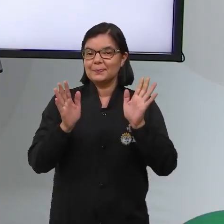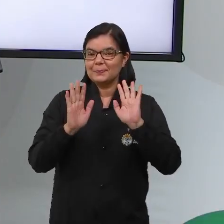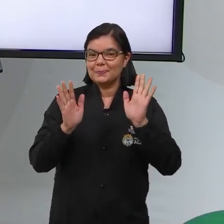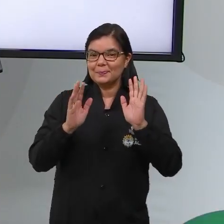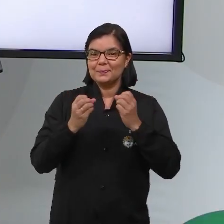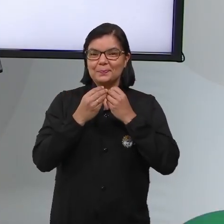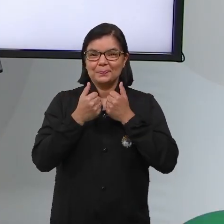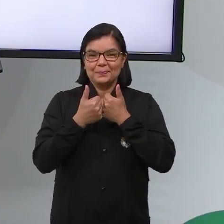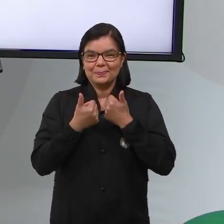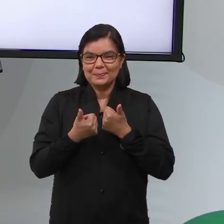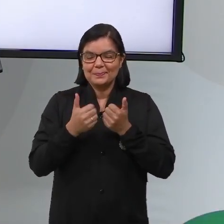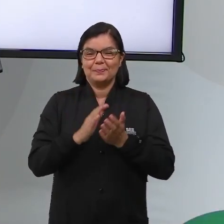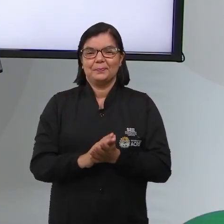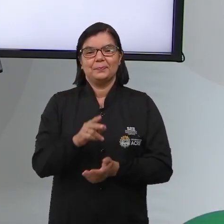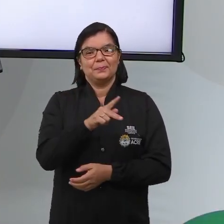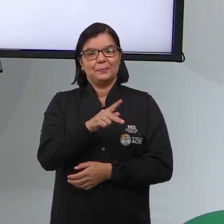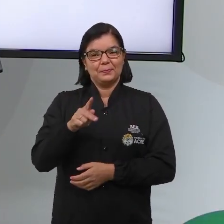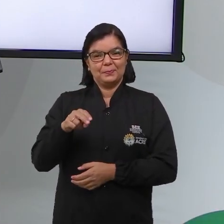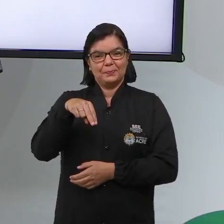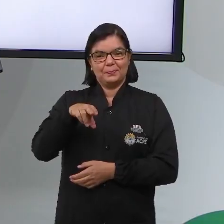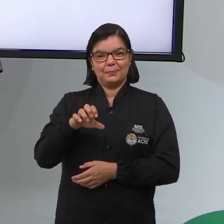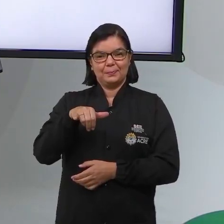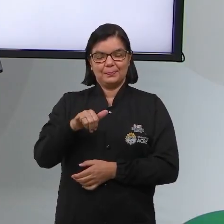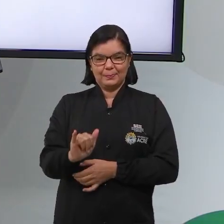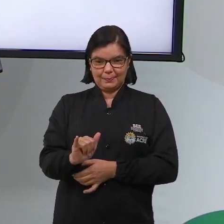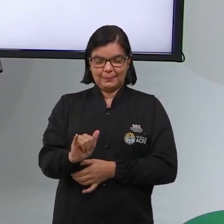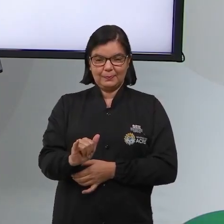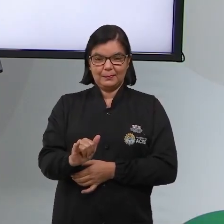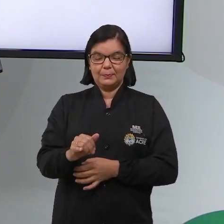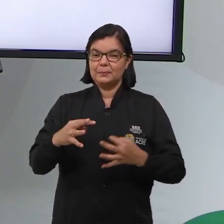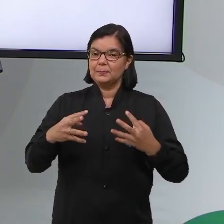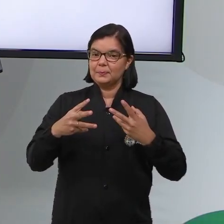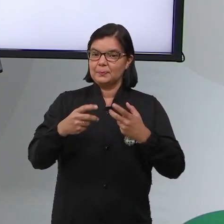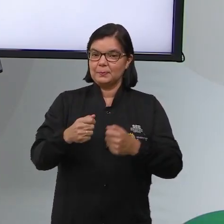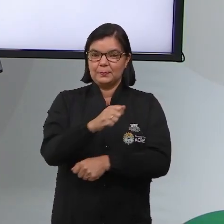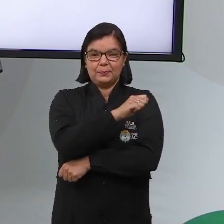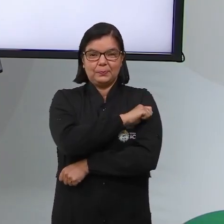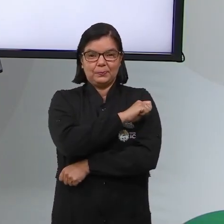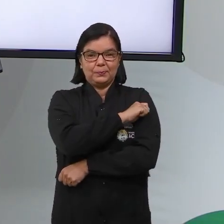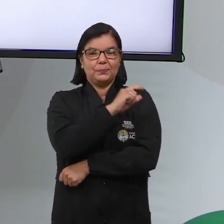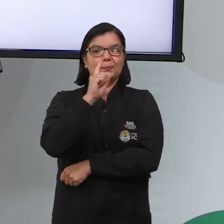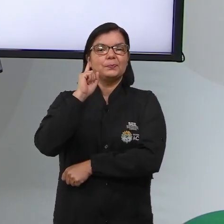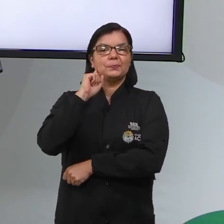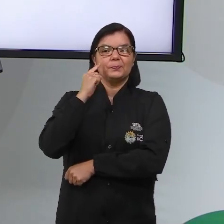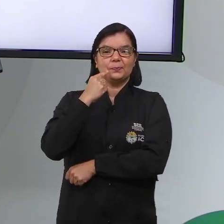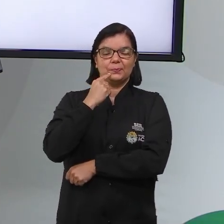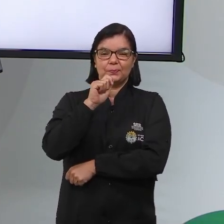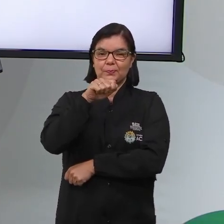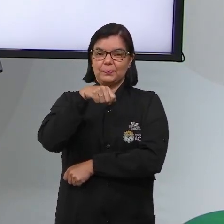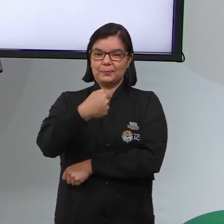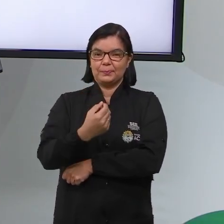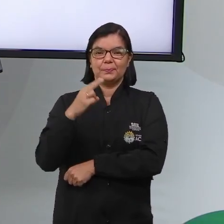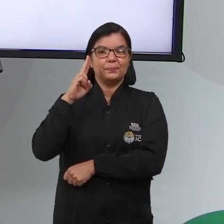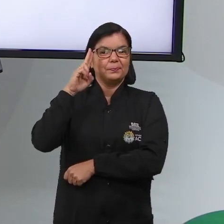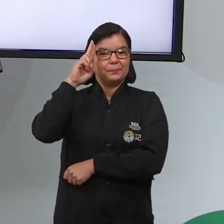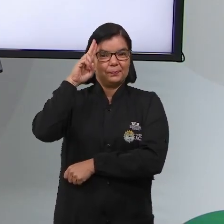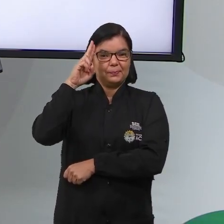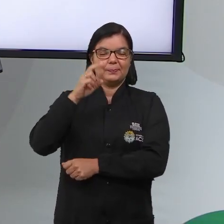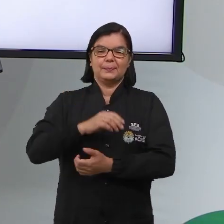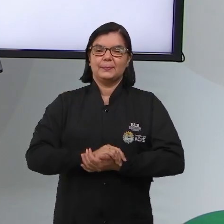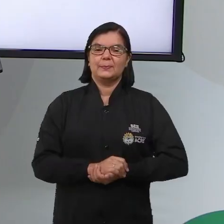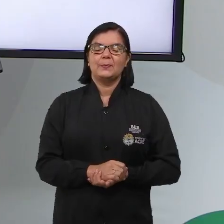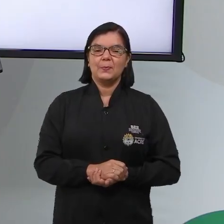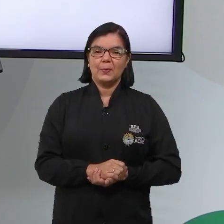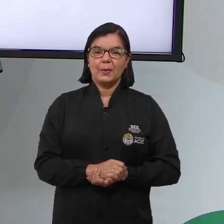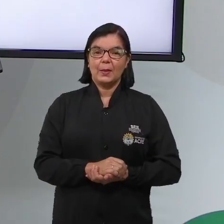Olá, tudo bem? Eu sou o professor Ney Araújo e para todos os alunos surdos, este é o meu